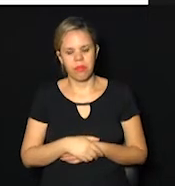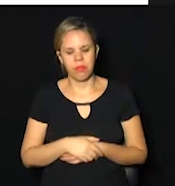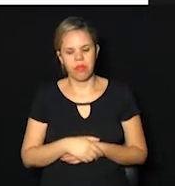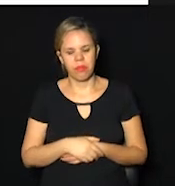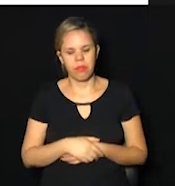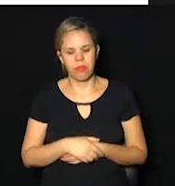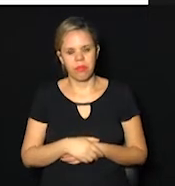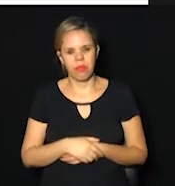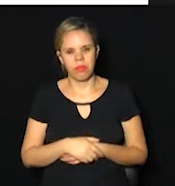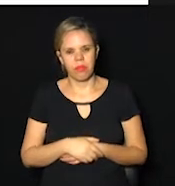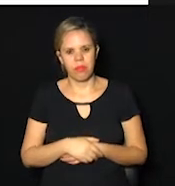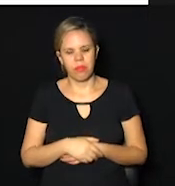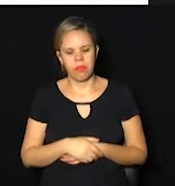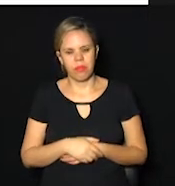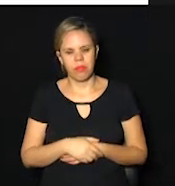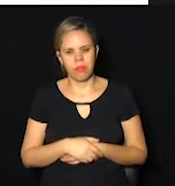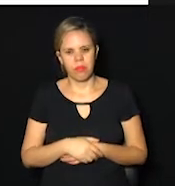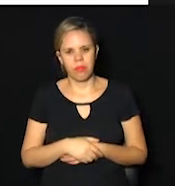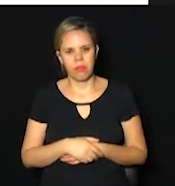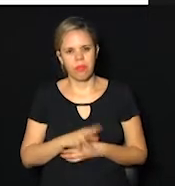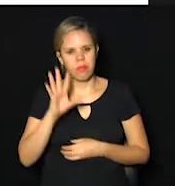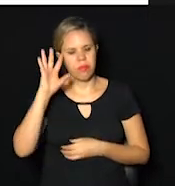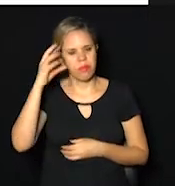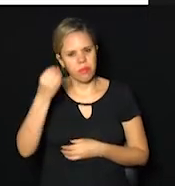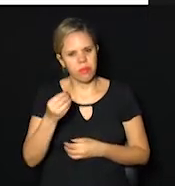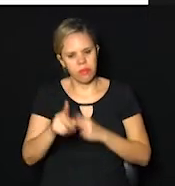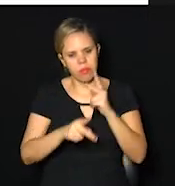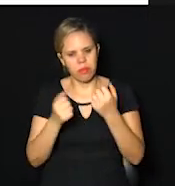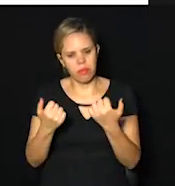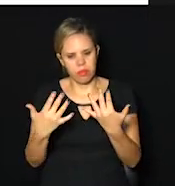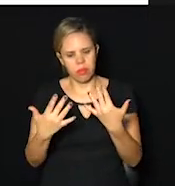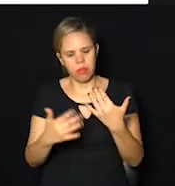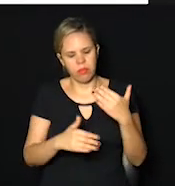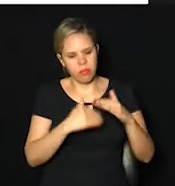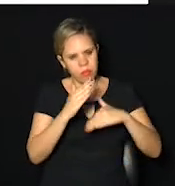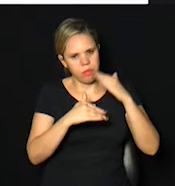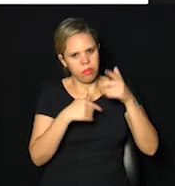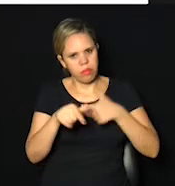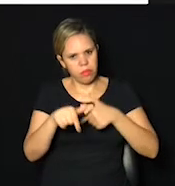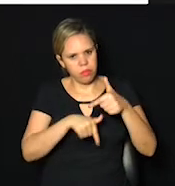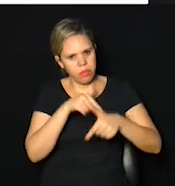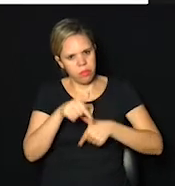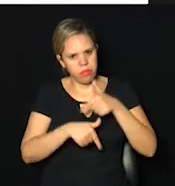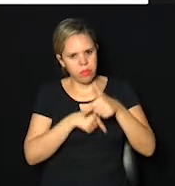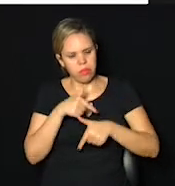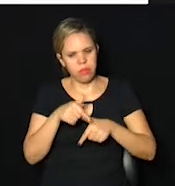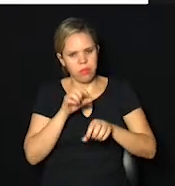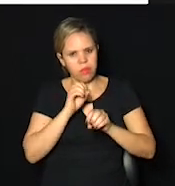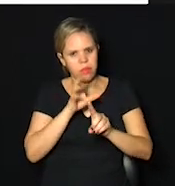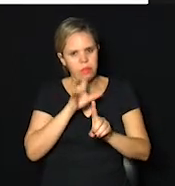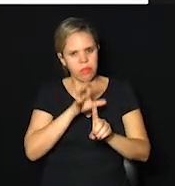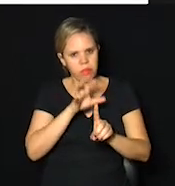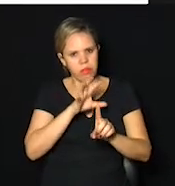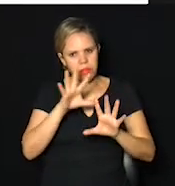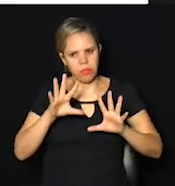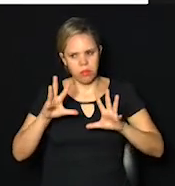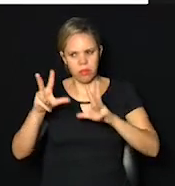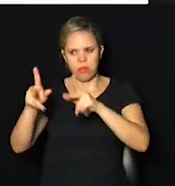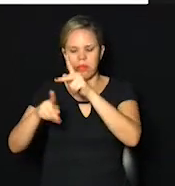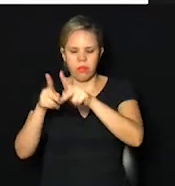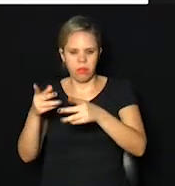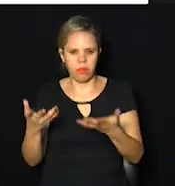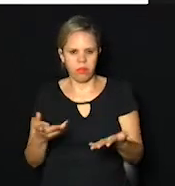uma tranquilidade para compreender os públicos e desenvolver um trabalho de convencimento conjunto. A gente vai